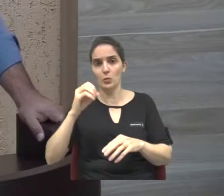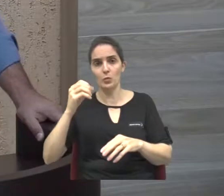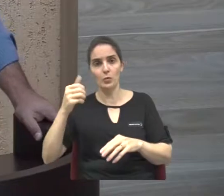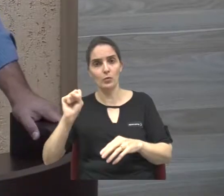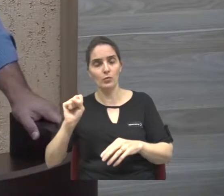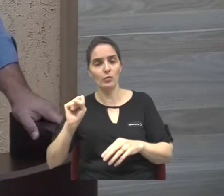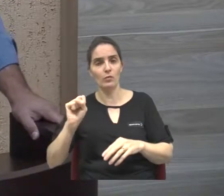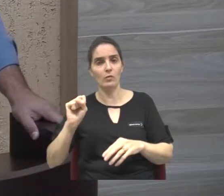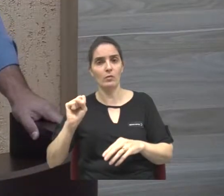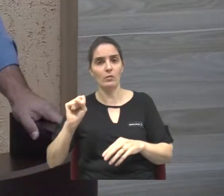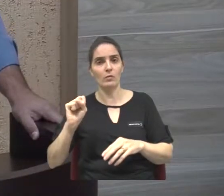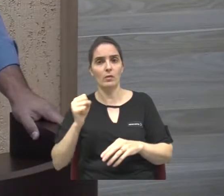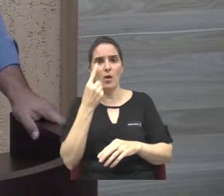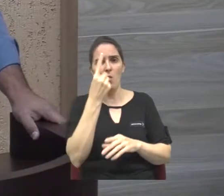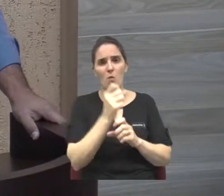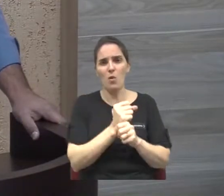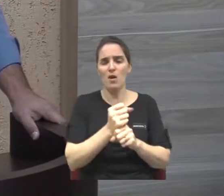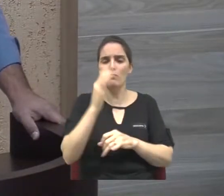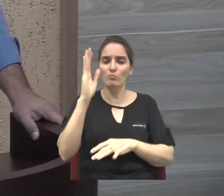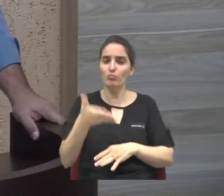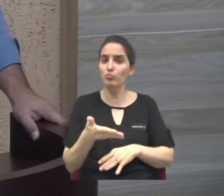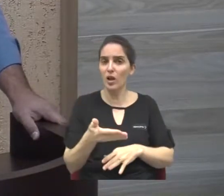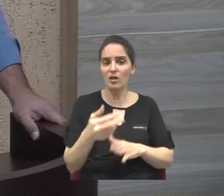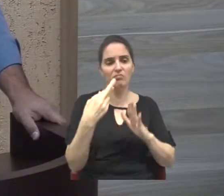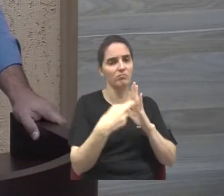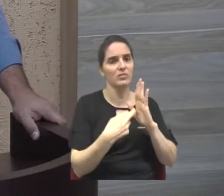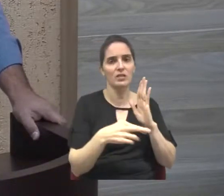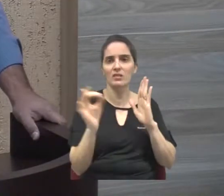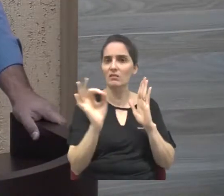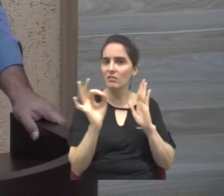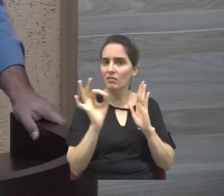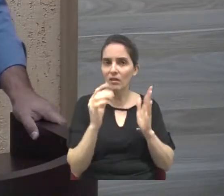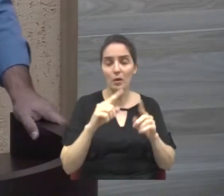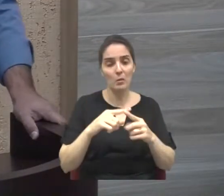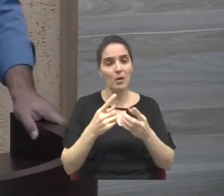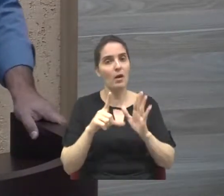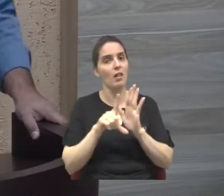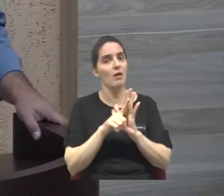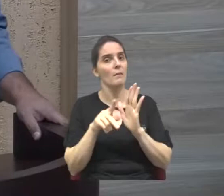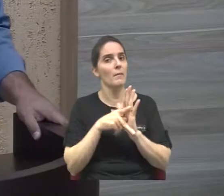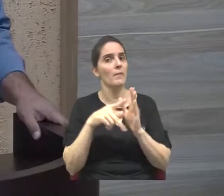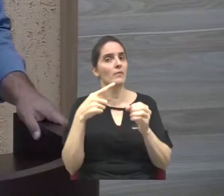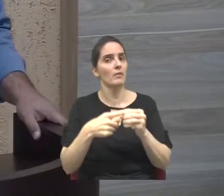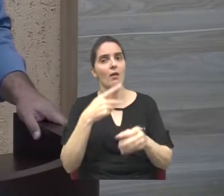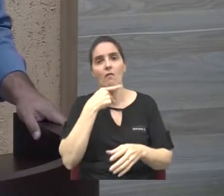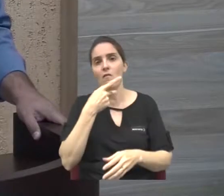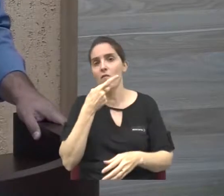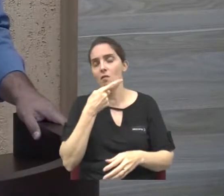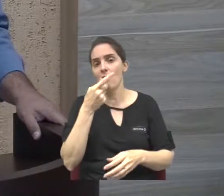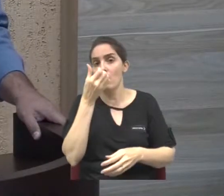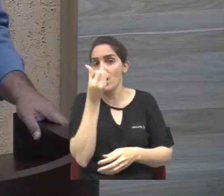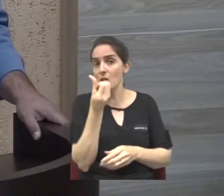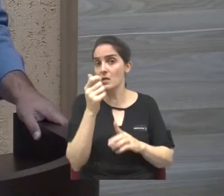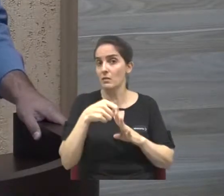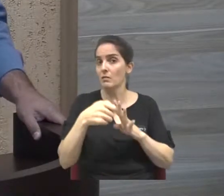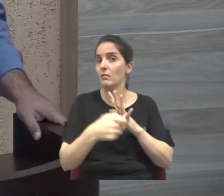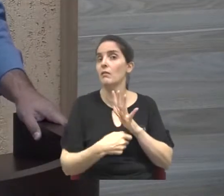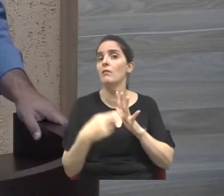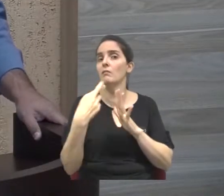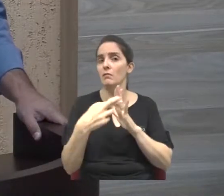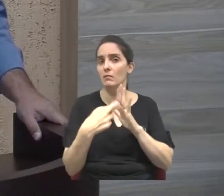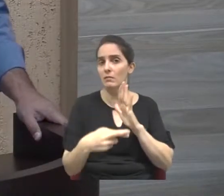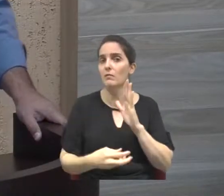nada de regulamentação, sendo que a nossa lei orgânica diz que são seis meses para a regulamentação de um projeto,